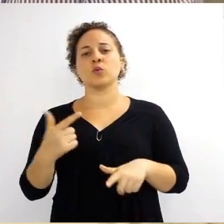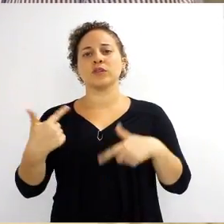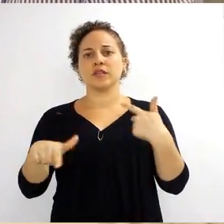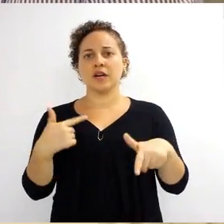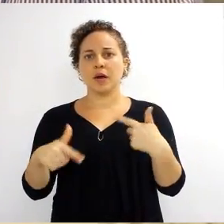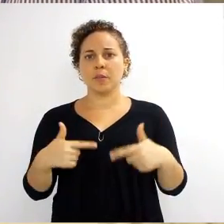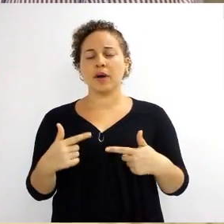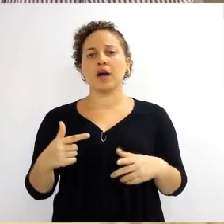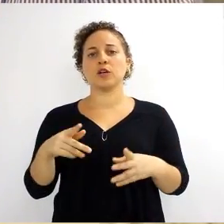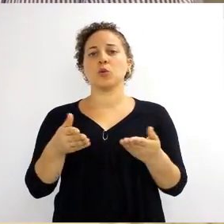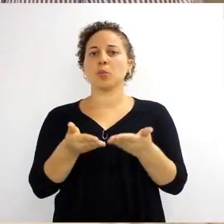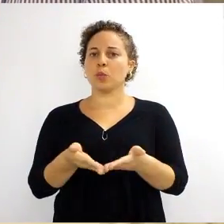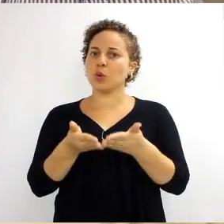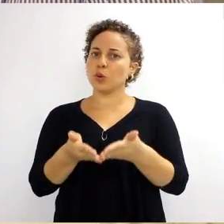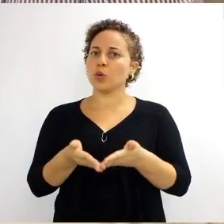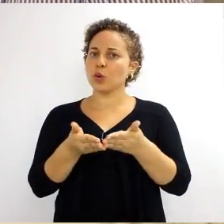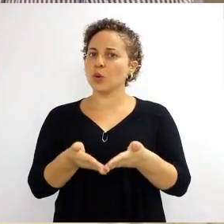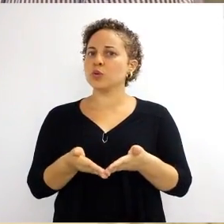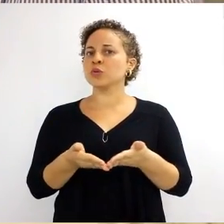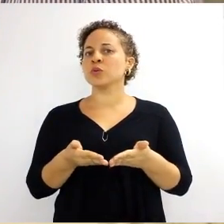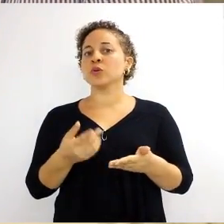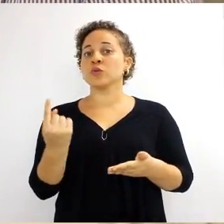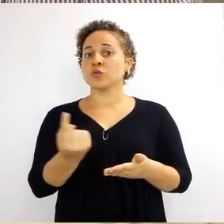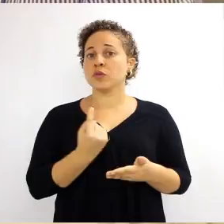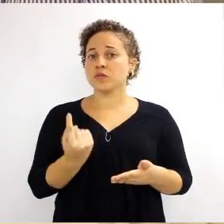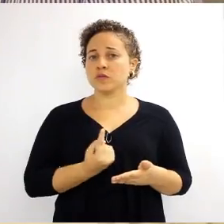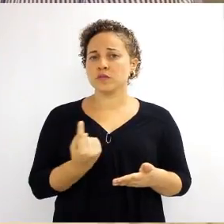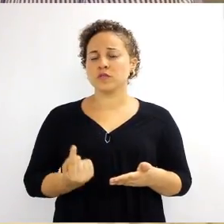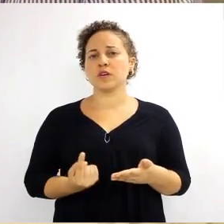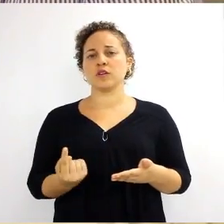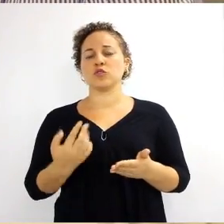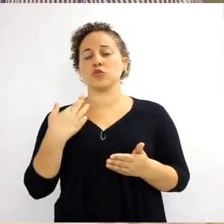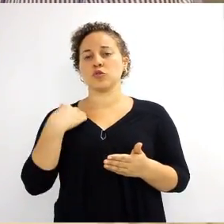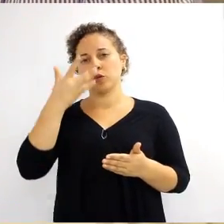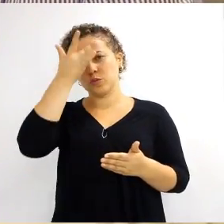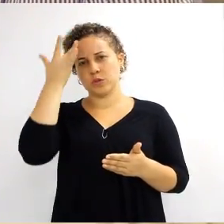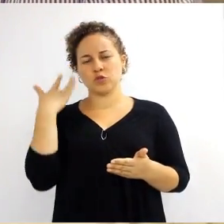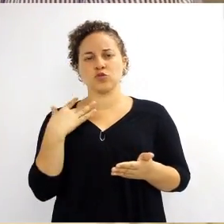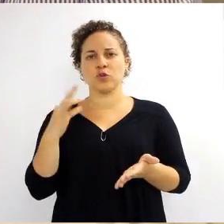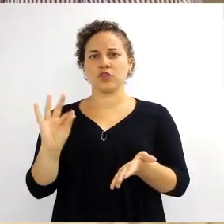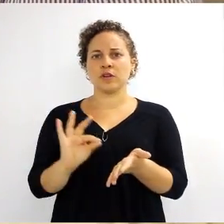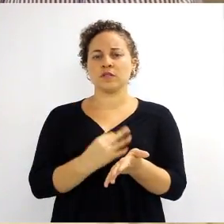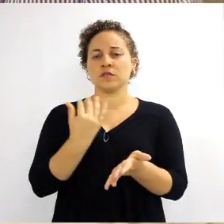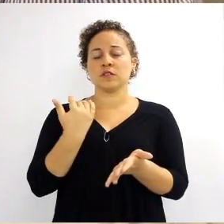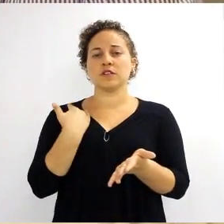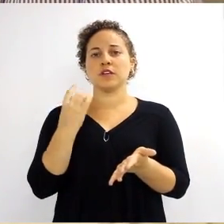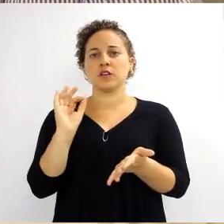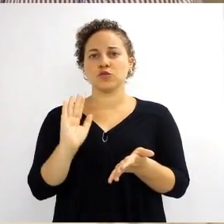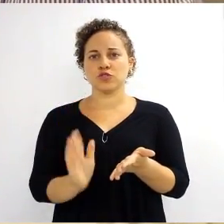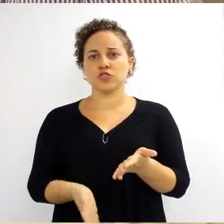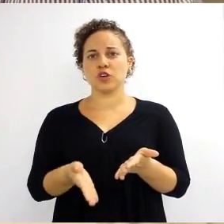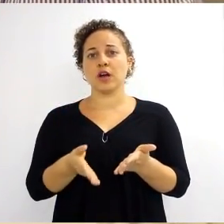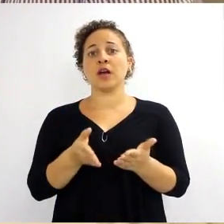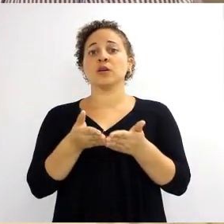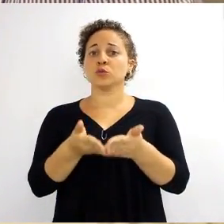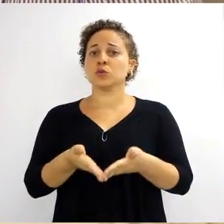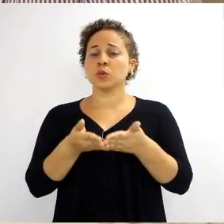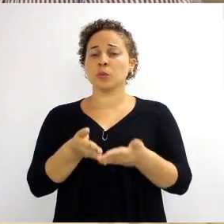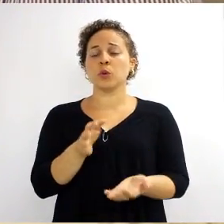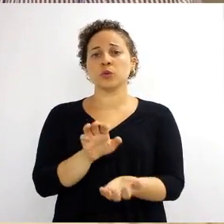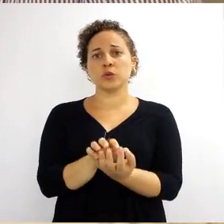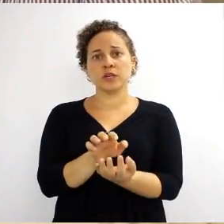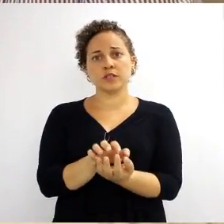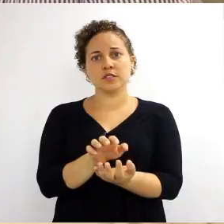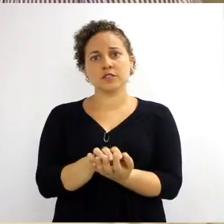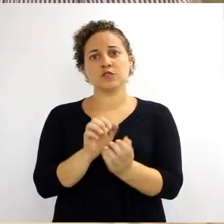é o trabalhador portuário avulso, não é? Que é o trabalhador registrado pelo órgão. E nós temos o Porto do Recife,